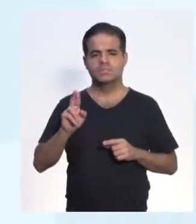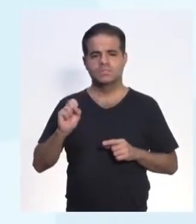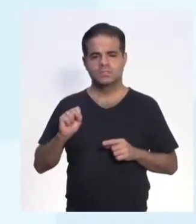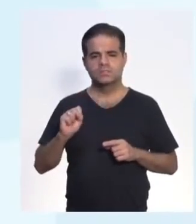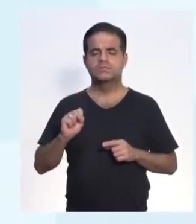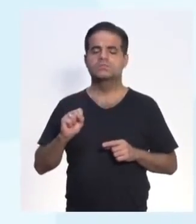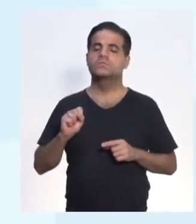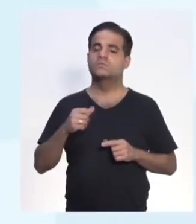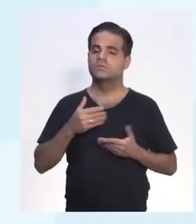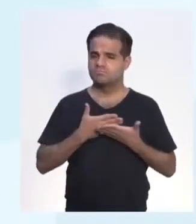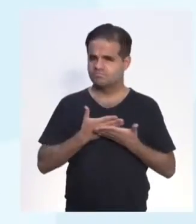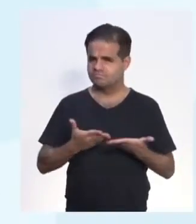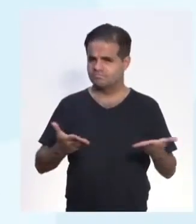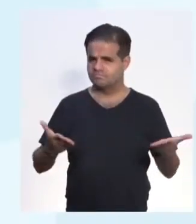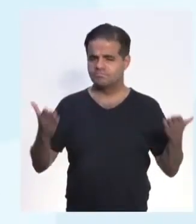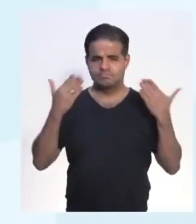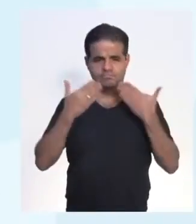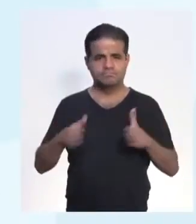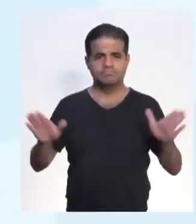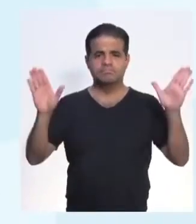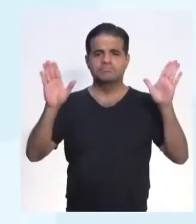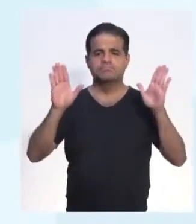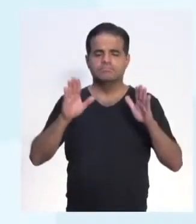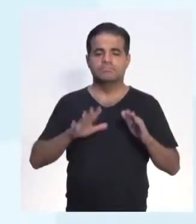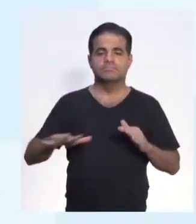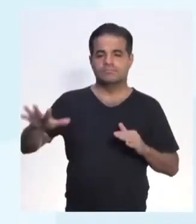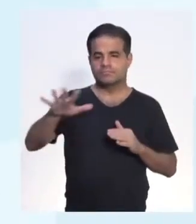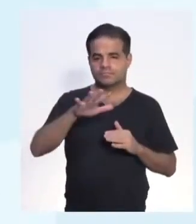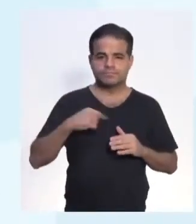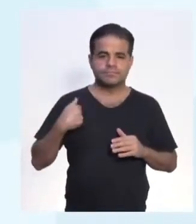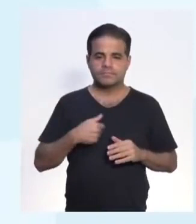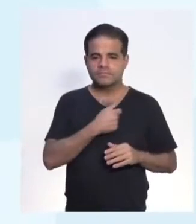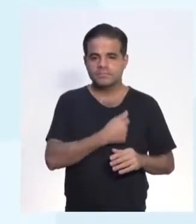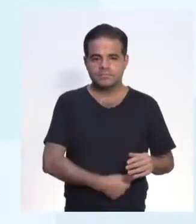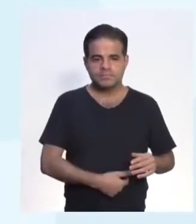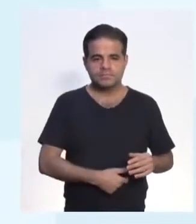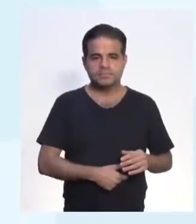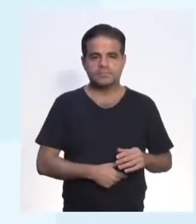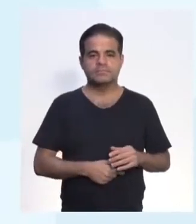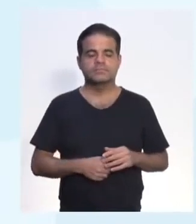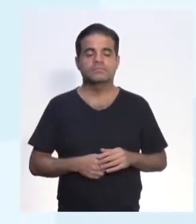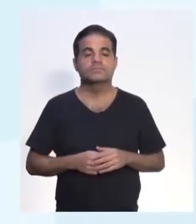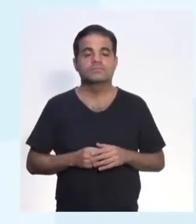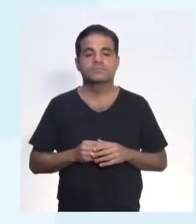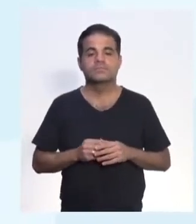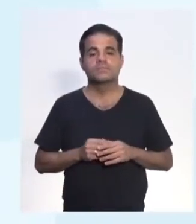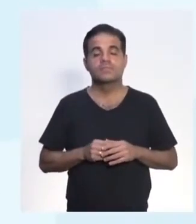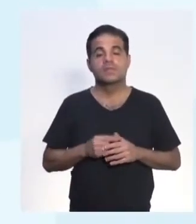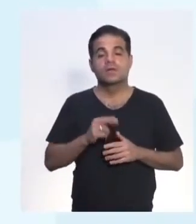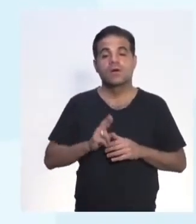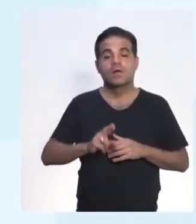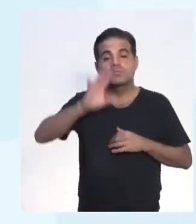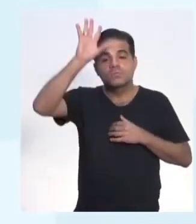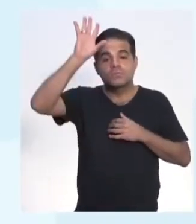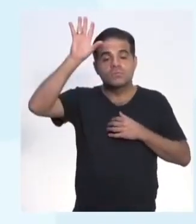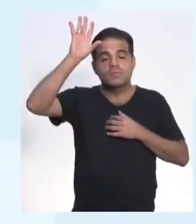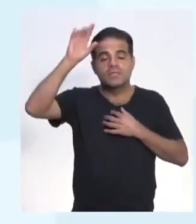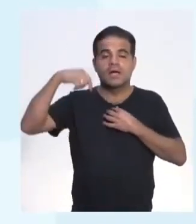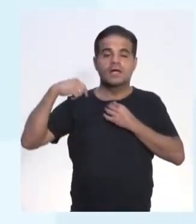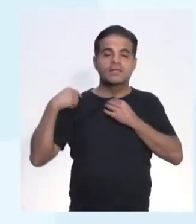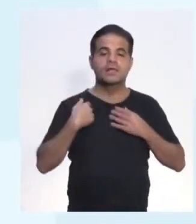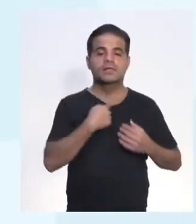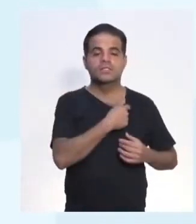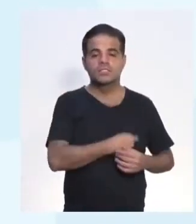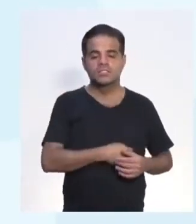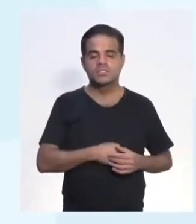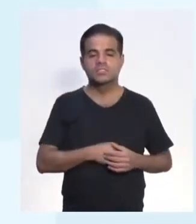aí expandindo a sua visão sobre o território chinês. Então, a República Popular da China,